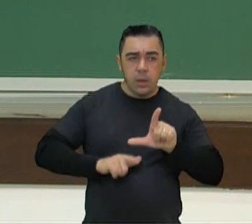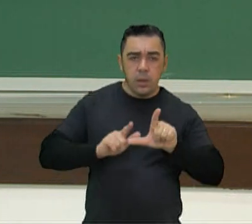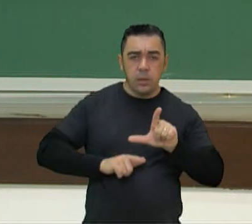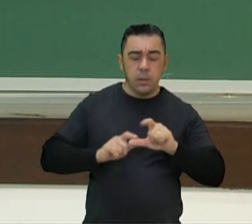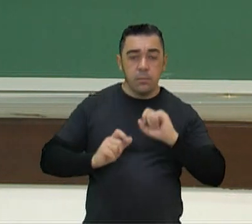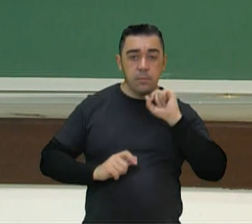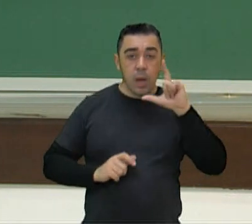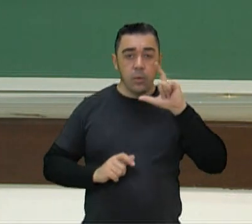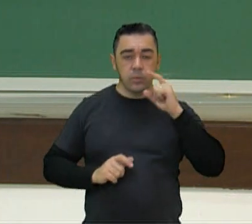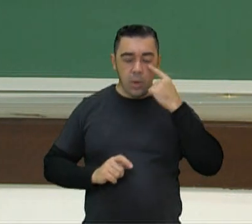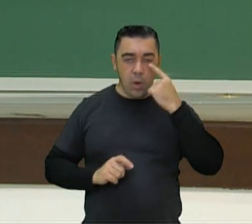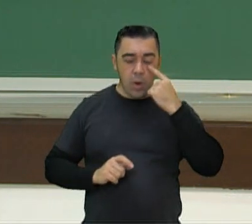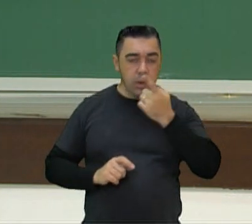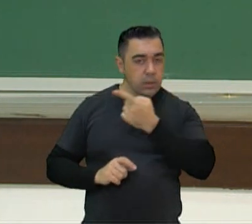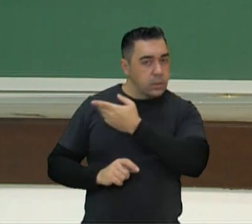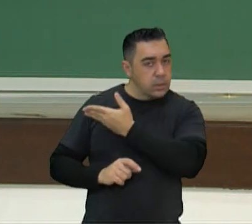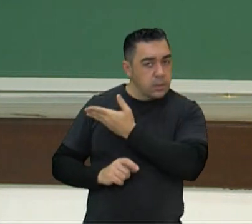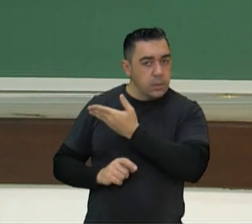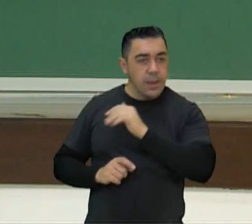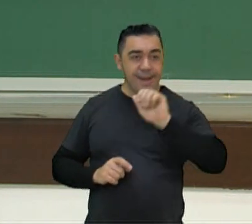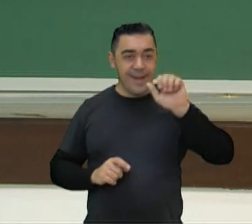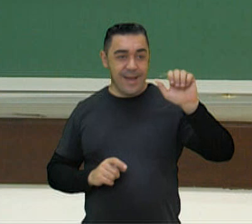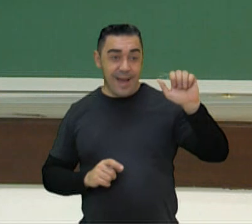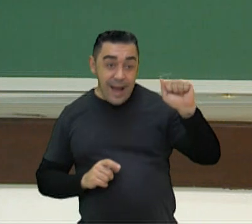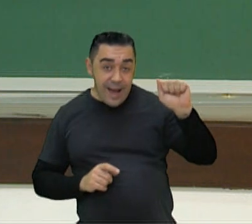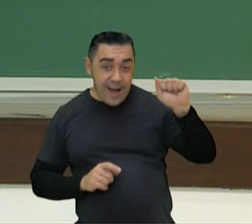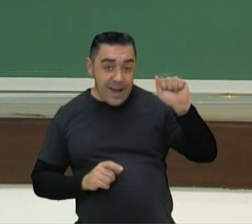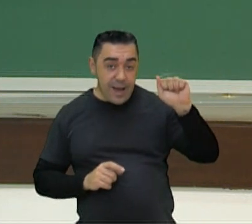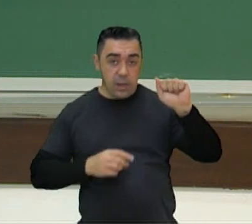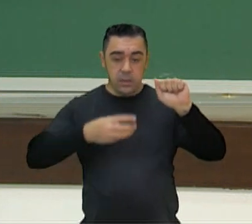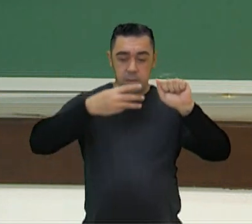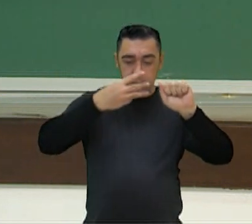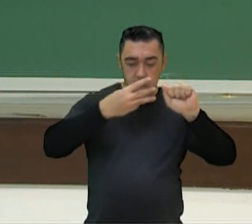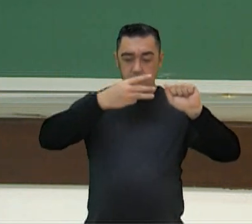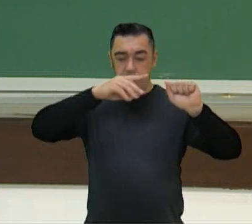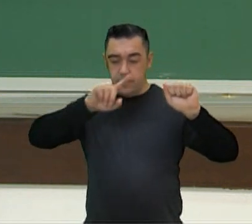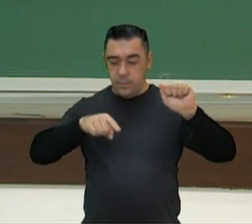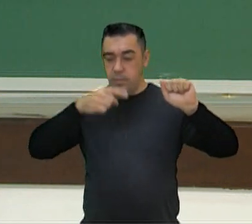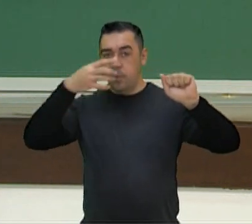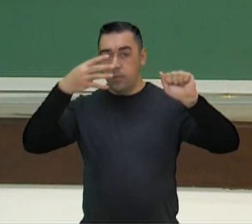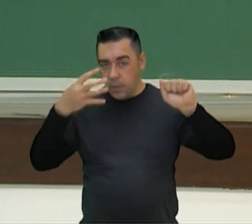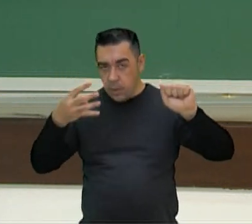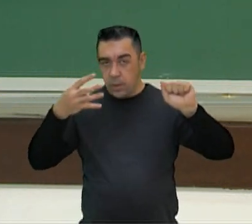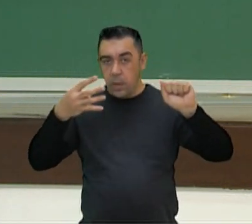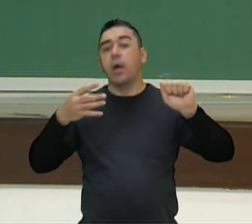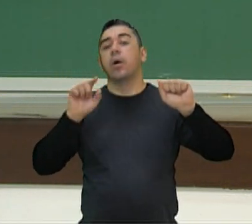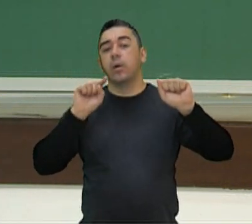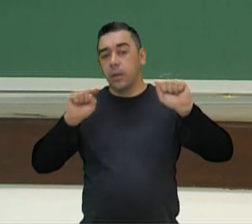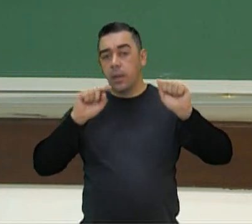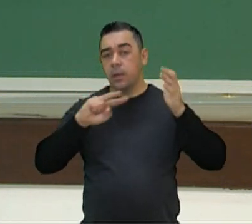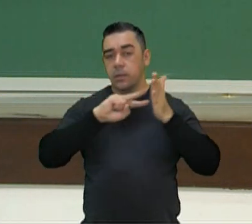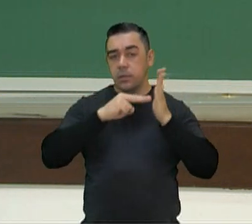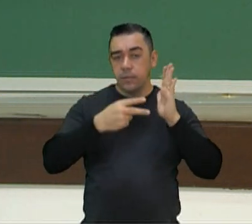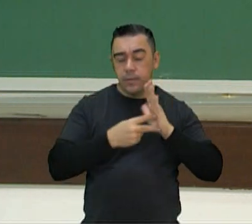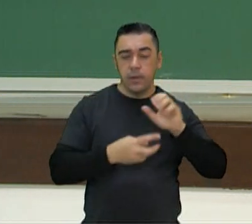alfabeto. Veja como nesse exemplo aqui. A letra A seria um dos pontos da